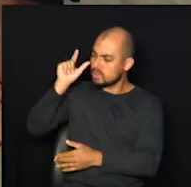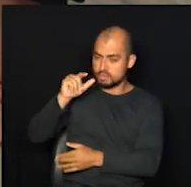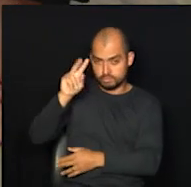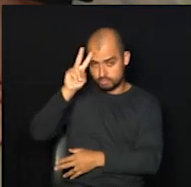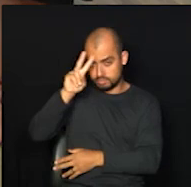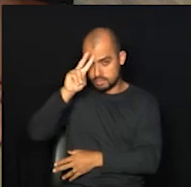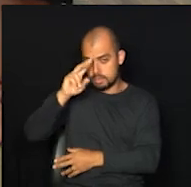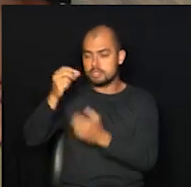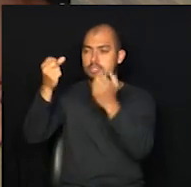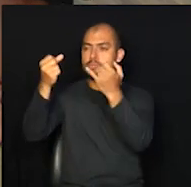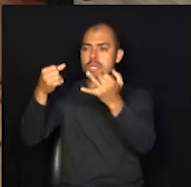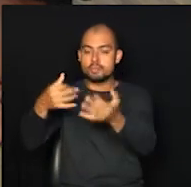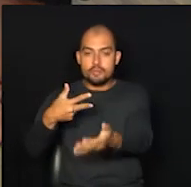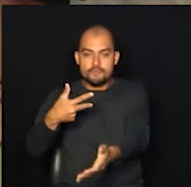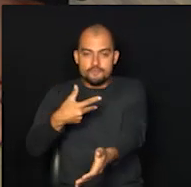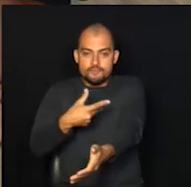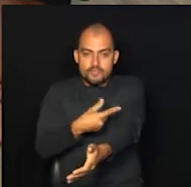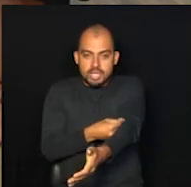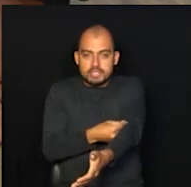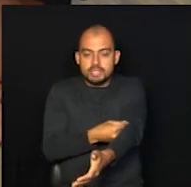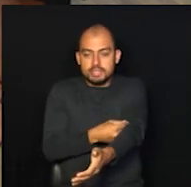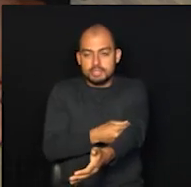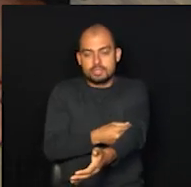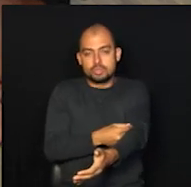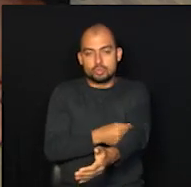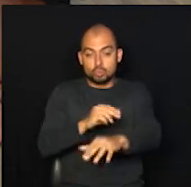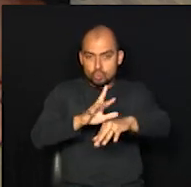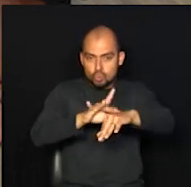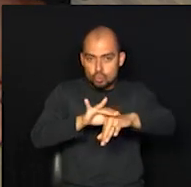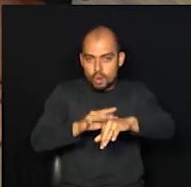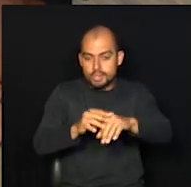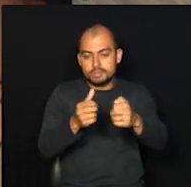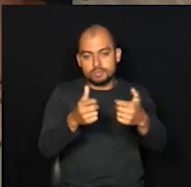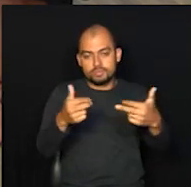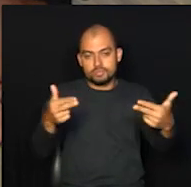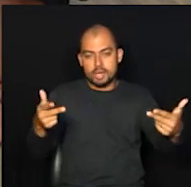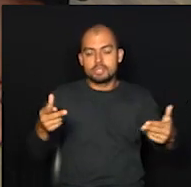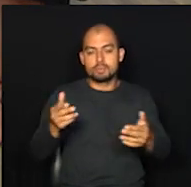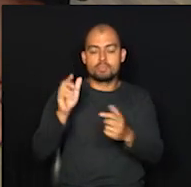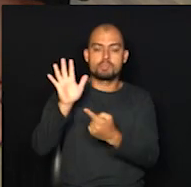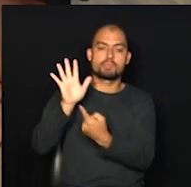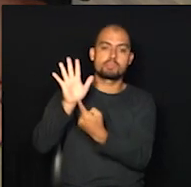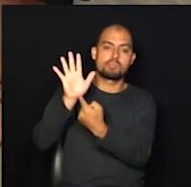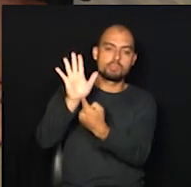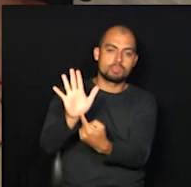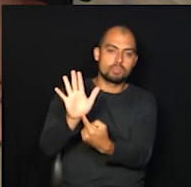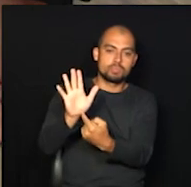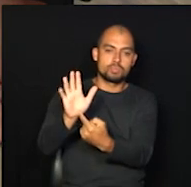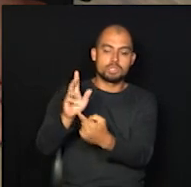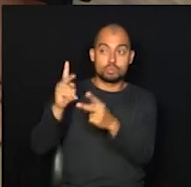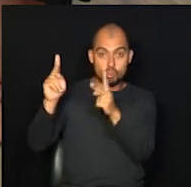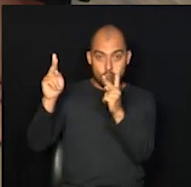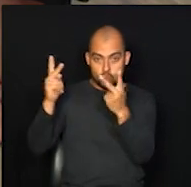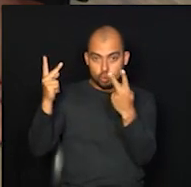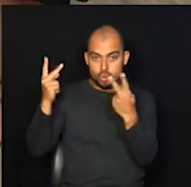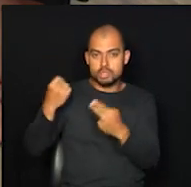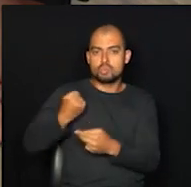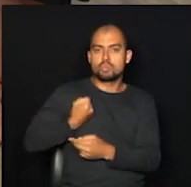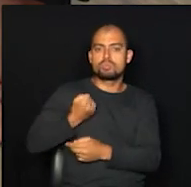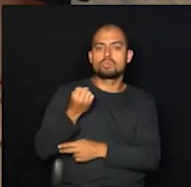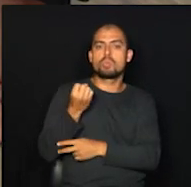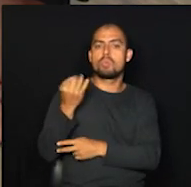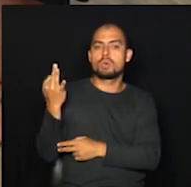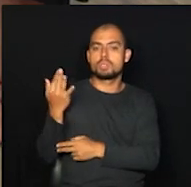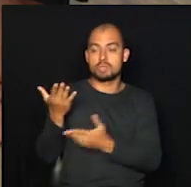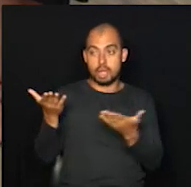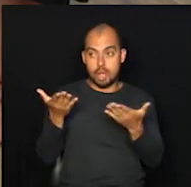de multivacinação que aconteceu no fim de semana, trouxemos os números da cidade de Hortolândia e hoje a gente traz da